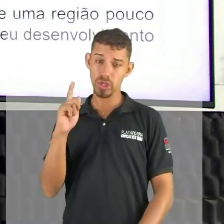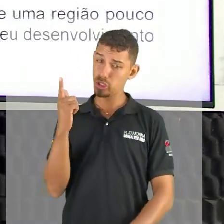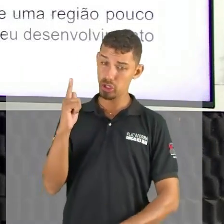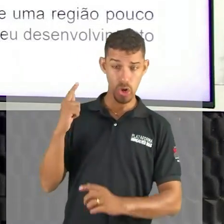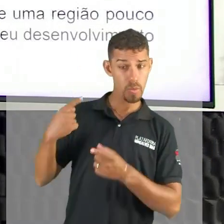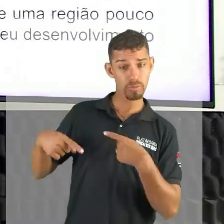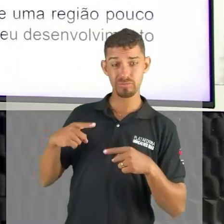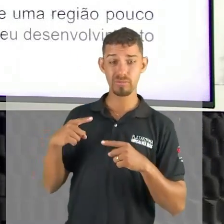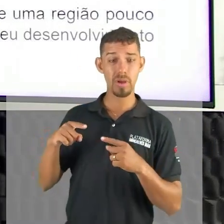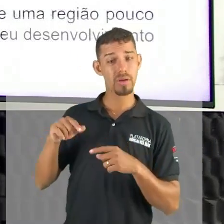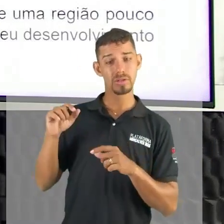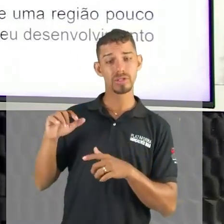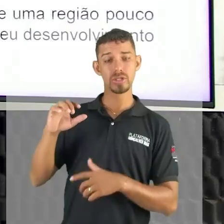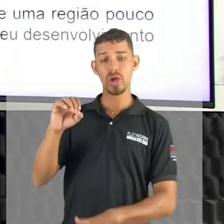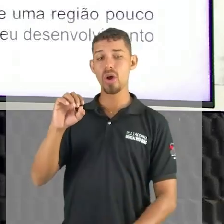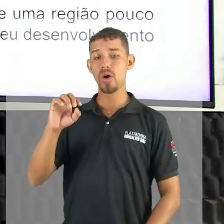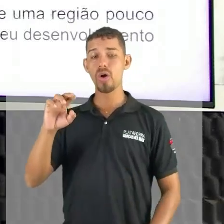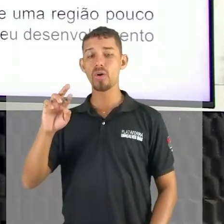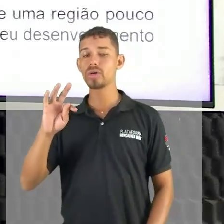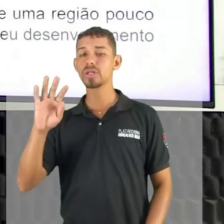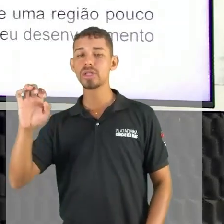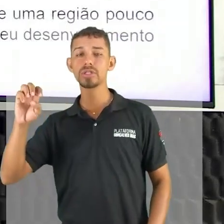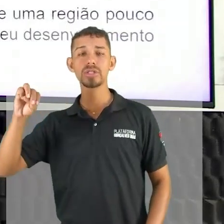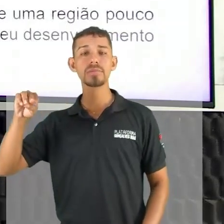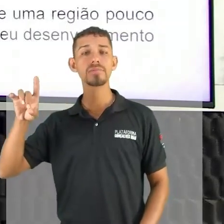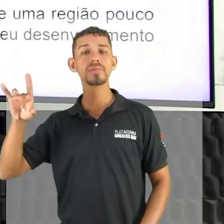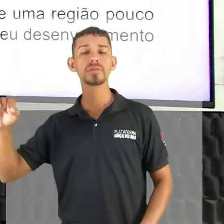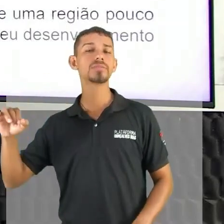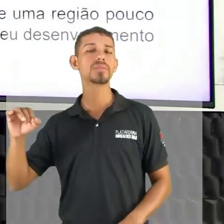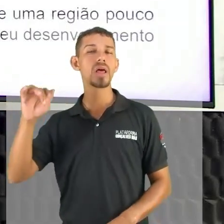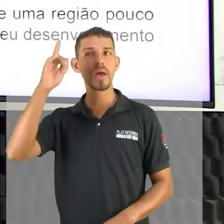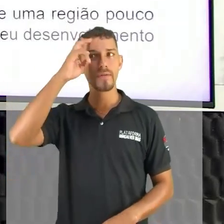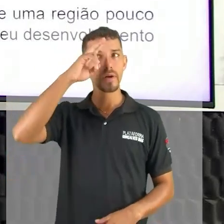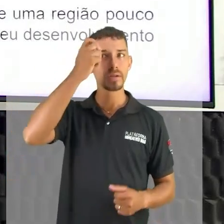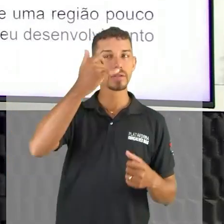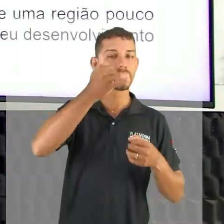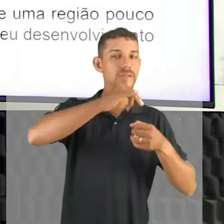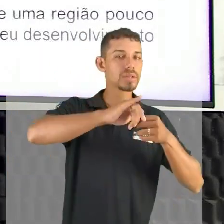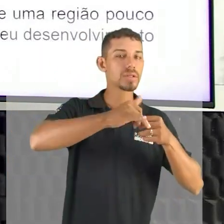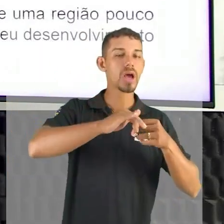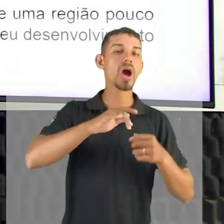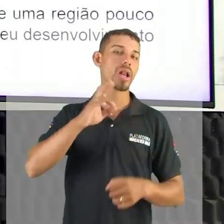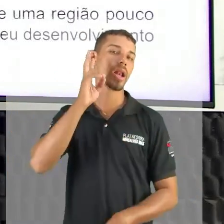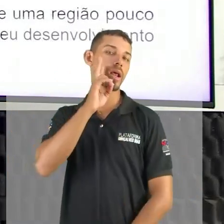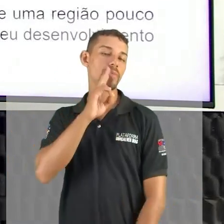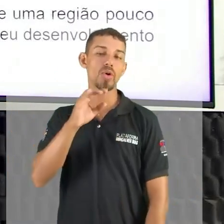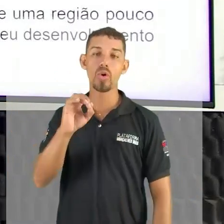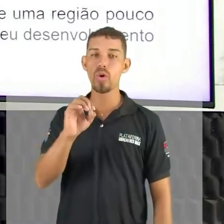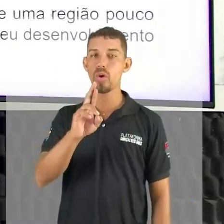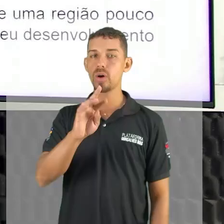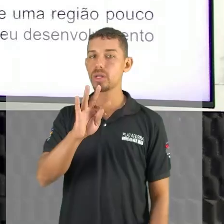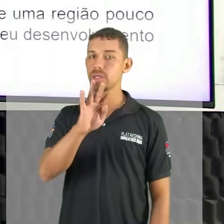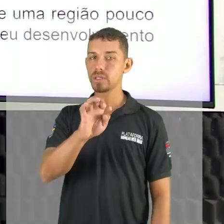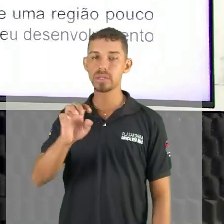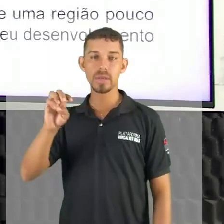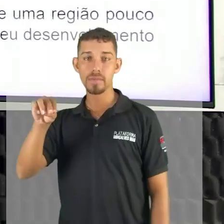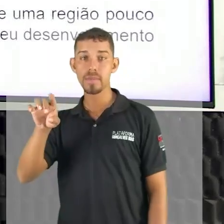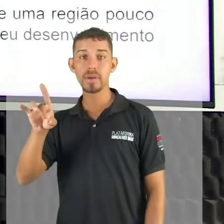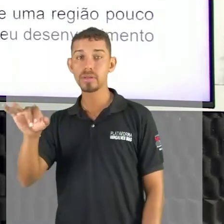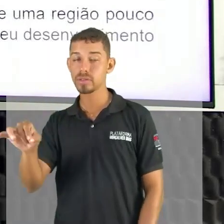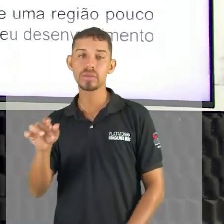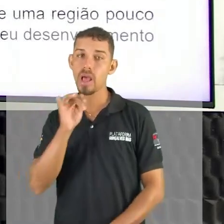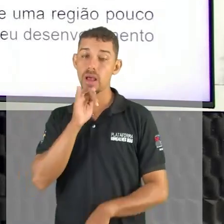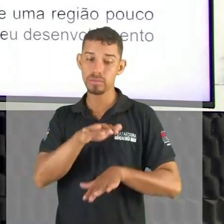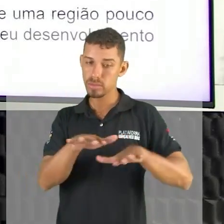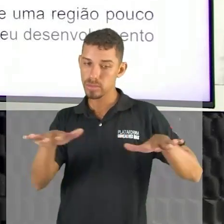que o Oriente Médio. Falou em petróleo, automaticamente você vai lembrar do quê? Do Oriente Médio, não é? E o Oriente Médio é uma zona